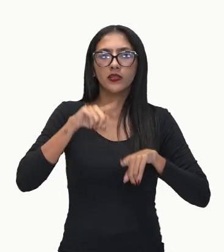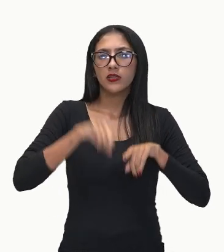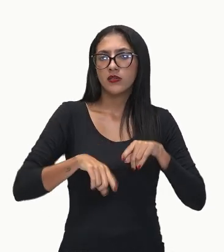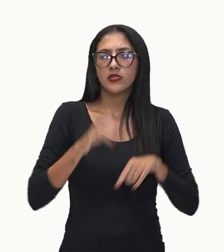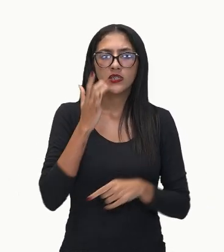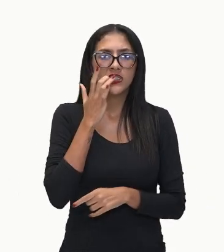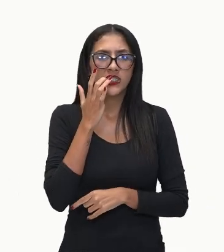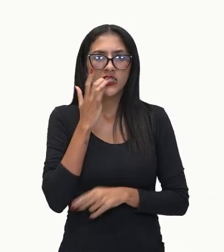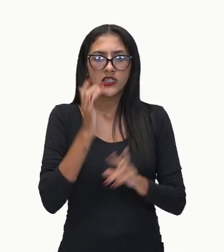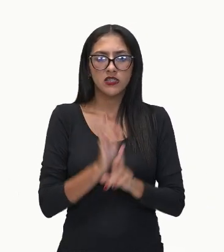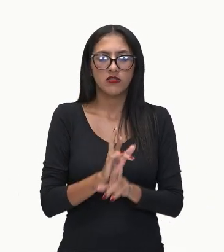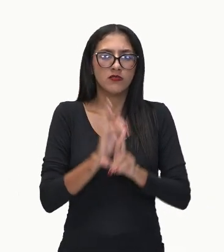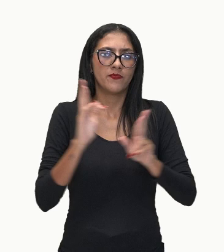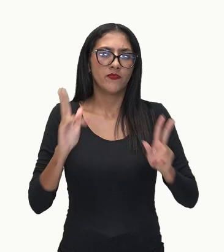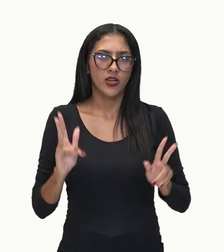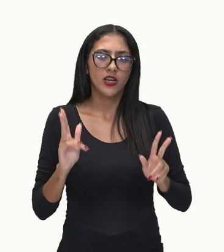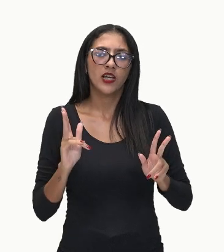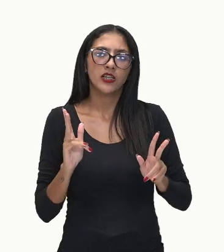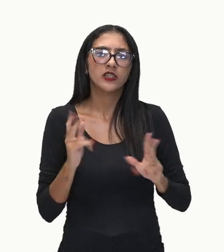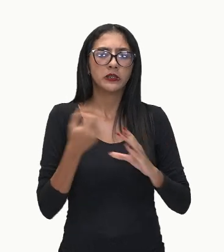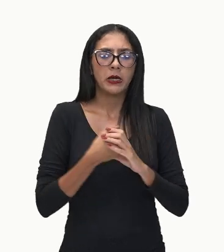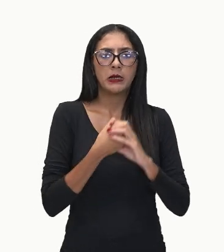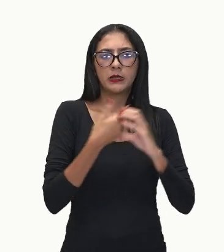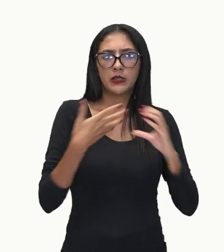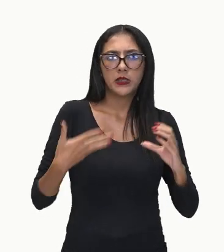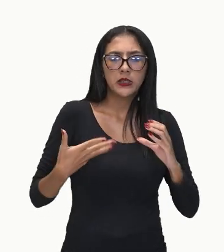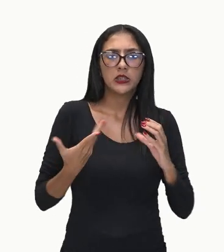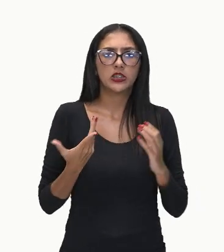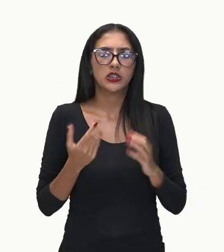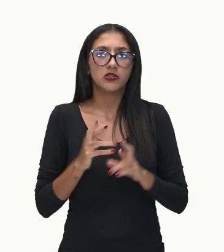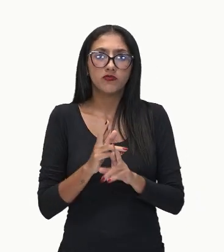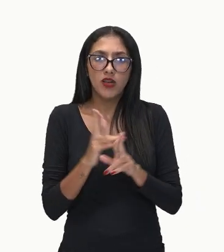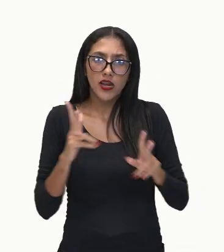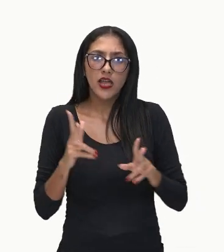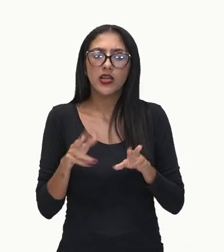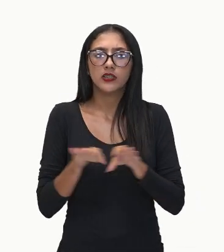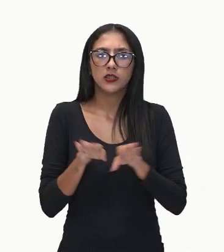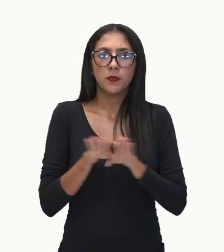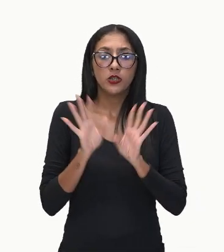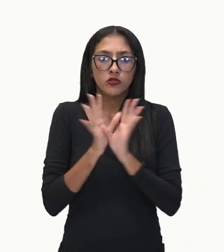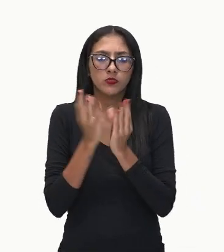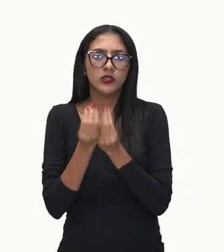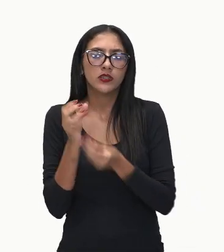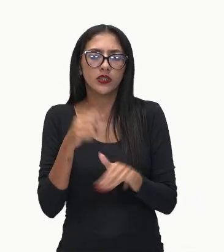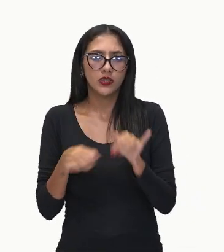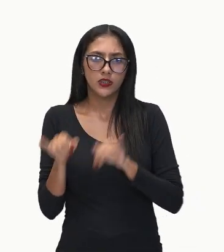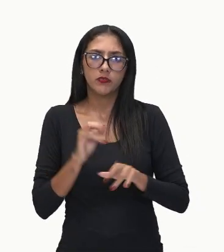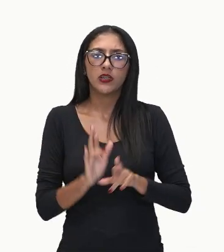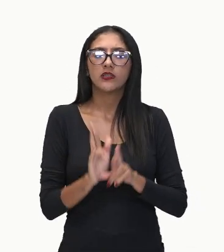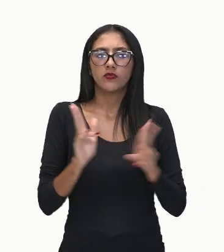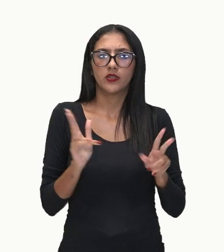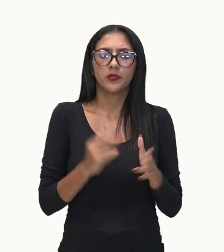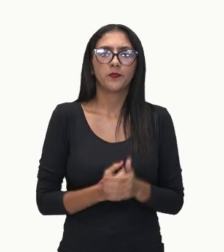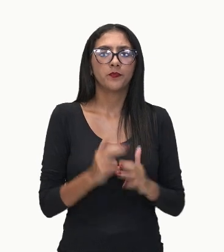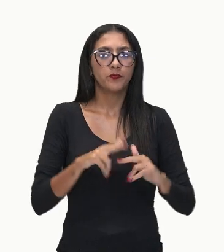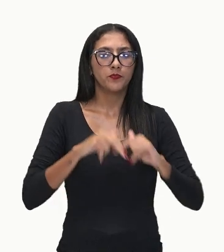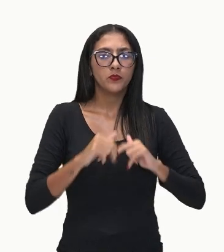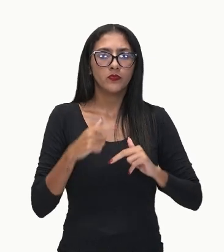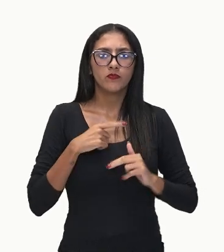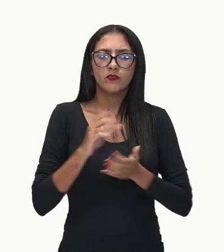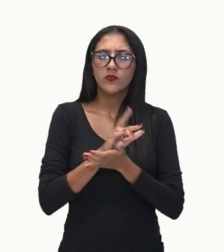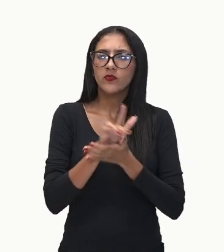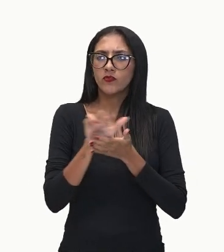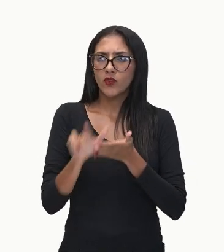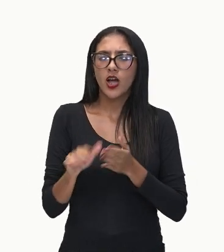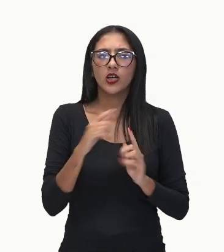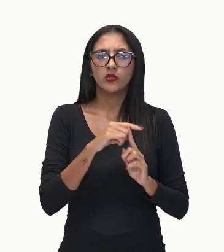plásticos diferentes, com propriedades físicas e químicas diferentes. Por isso que a gente tem uma variedade de plástico,